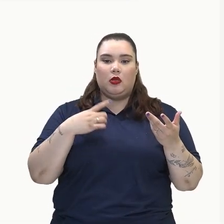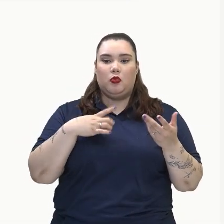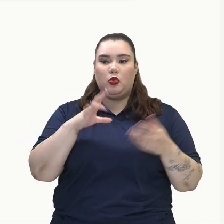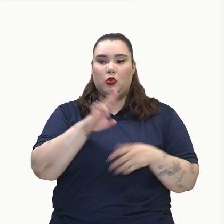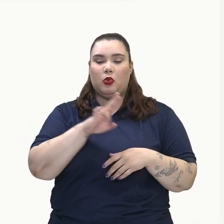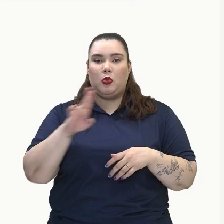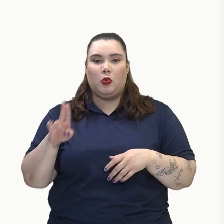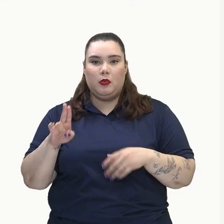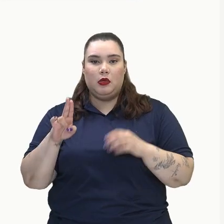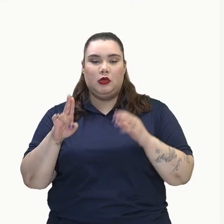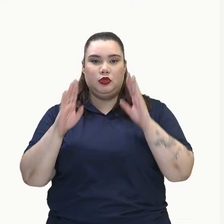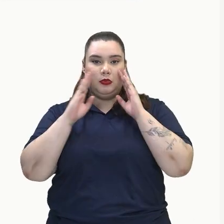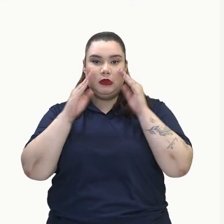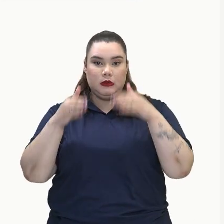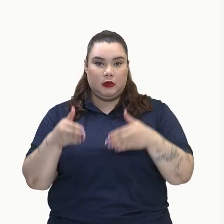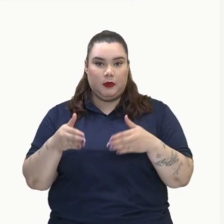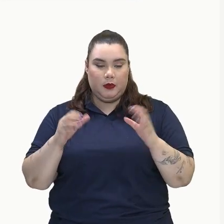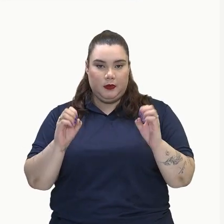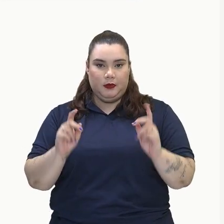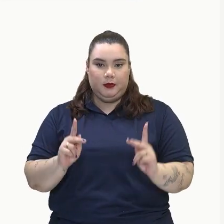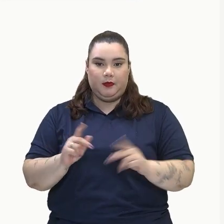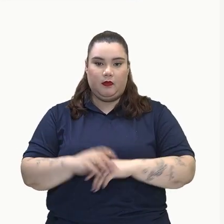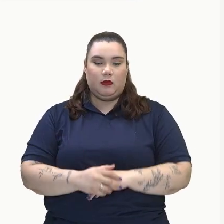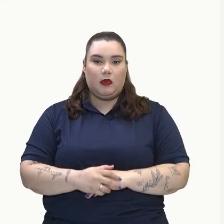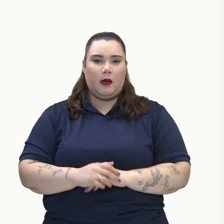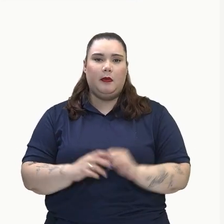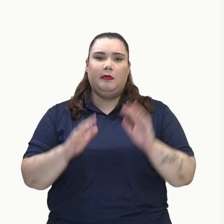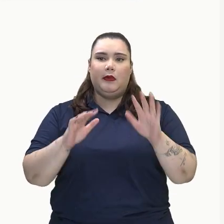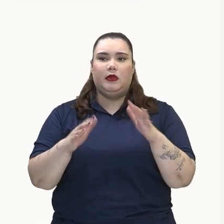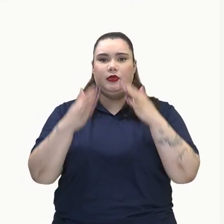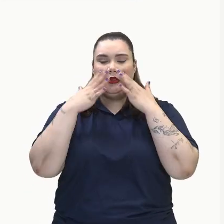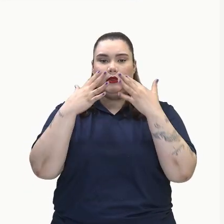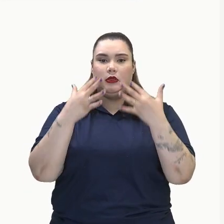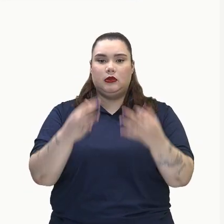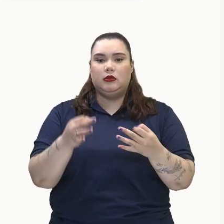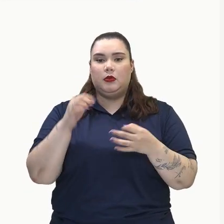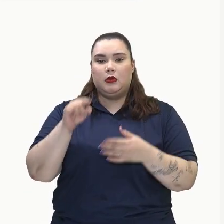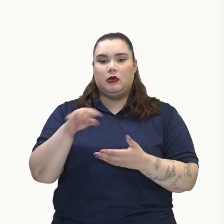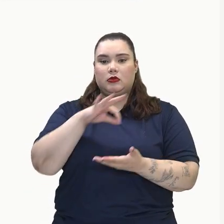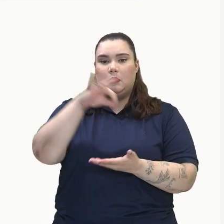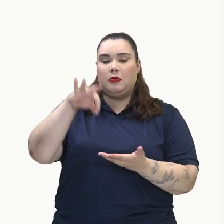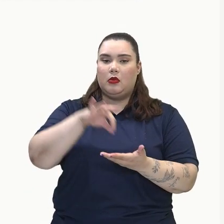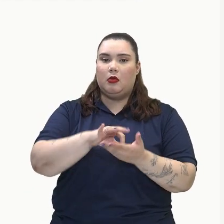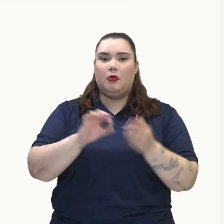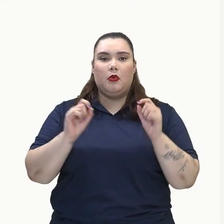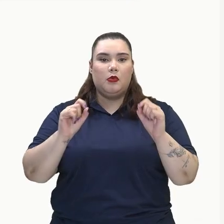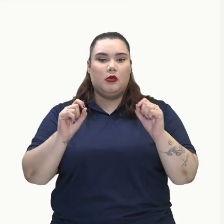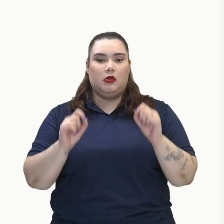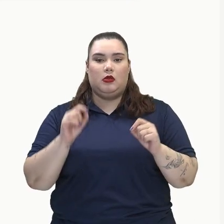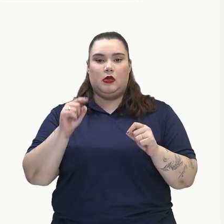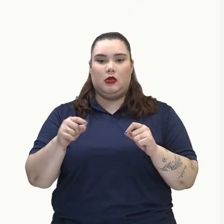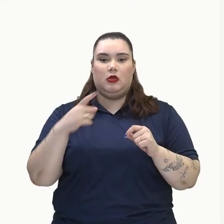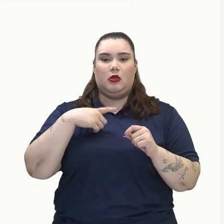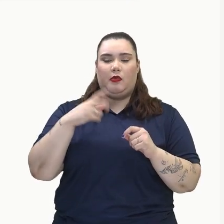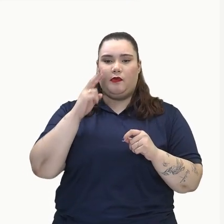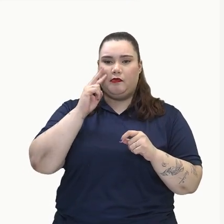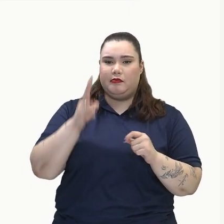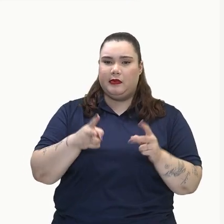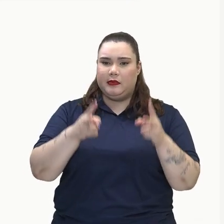denominação diferenciada. Mas o que eu quero ainda chamar a atenção de vocês para esse mapa é essa grande